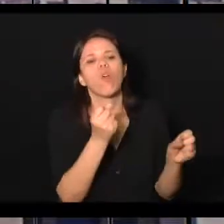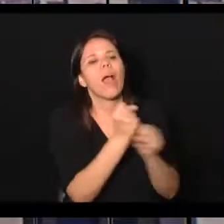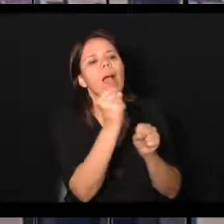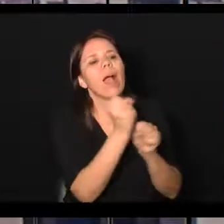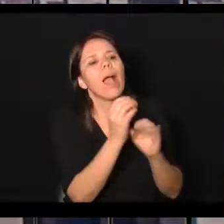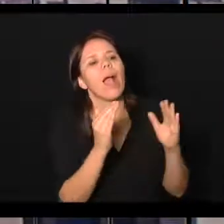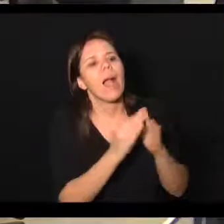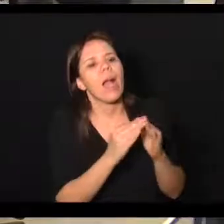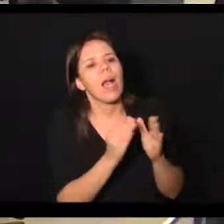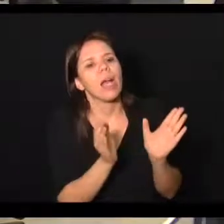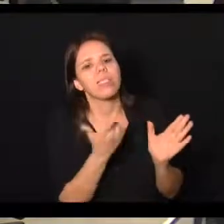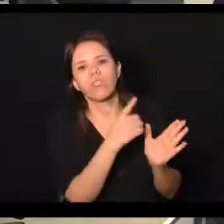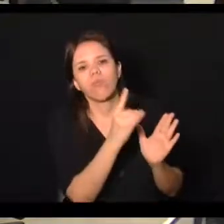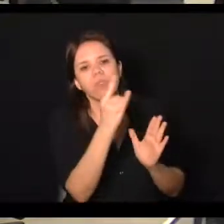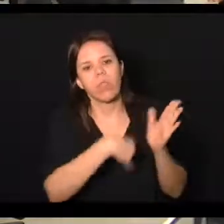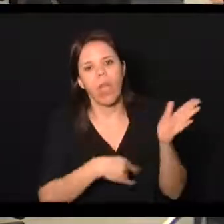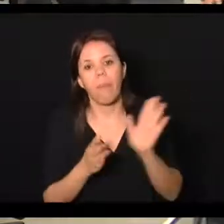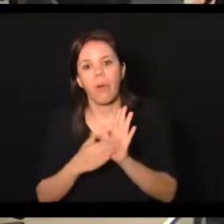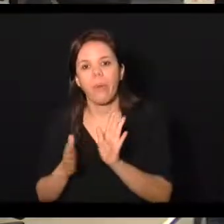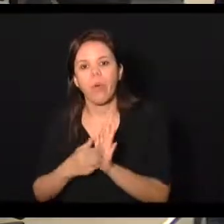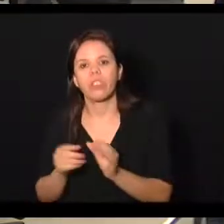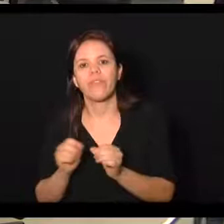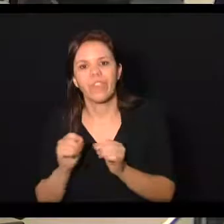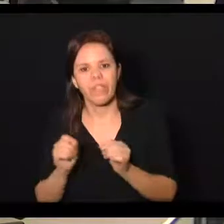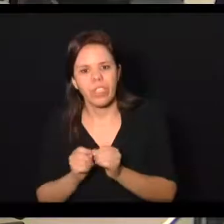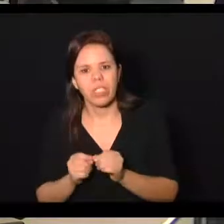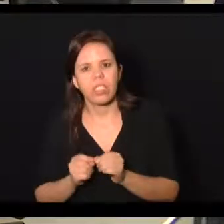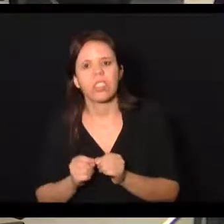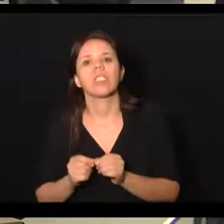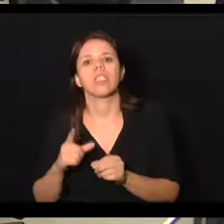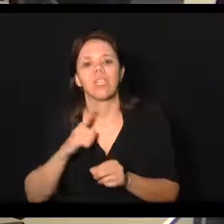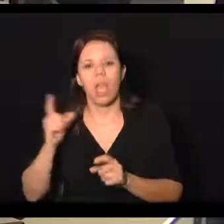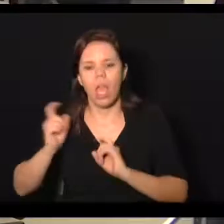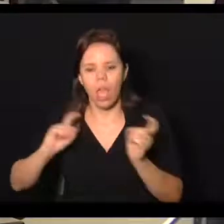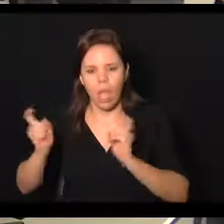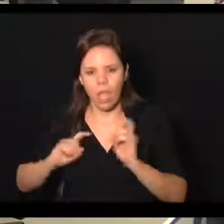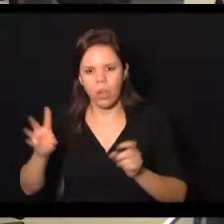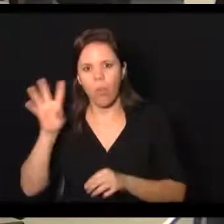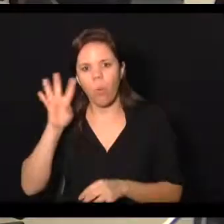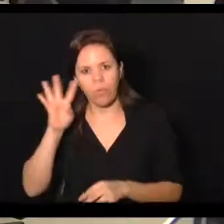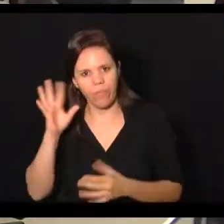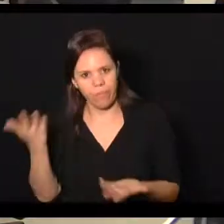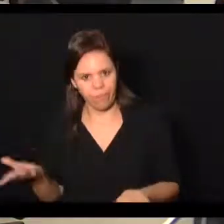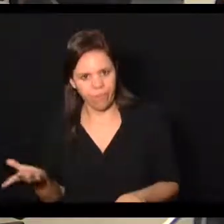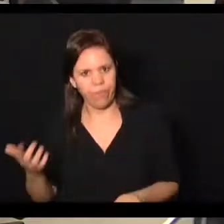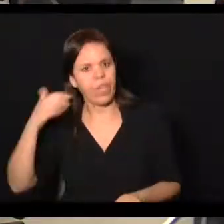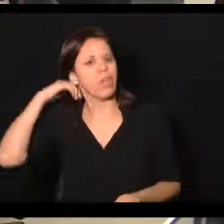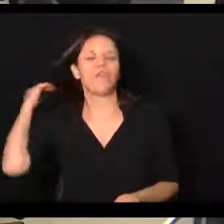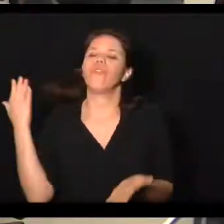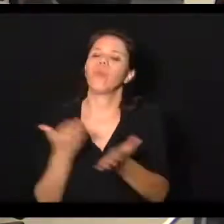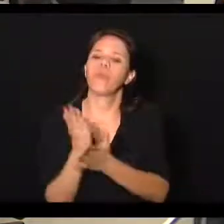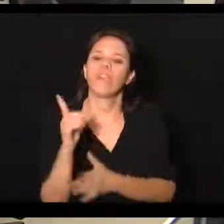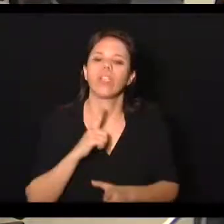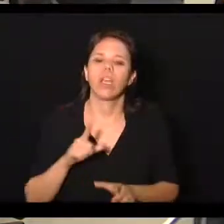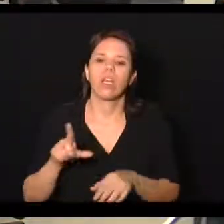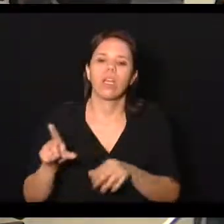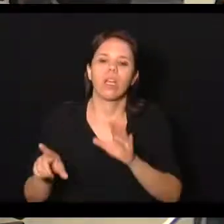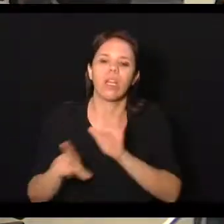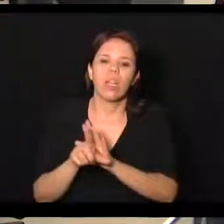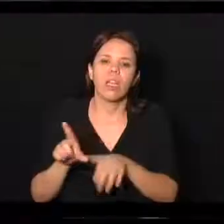na cidade. A proposta, que vai passar por audiência pública nesta quarta-feira, foi aprovada na legalidade